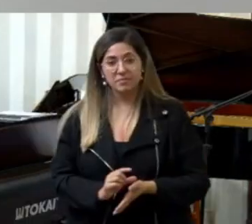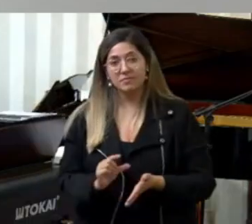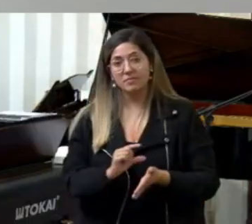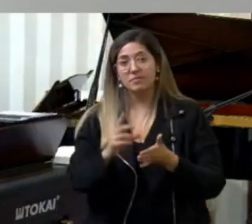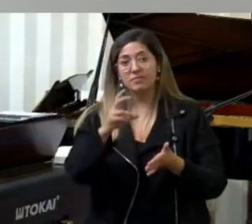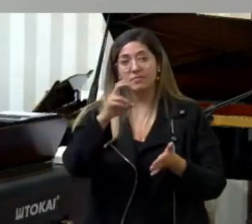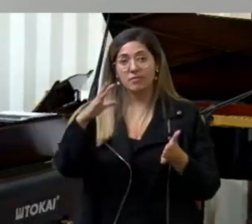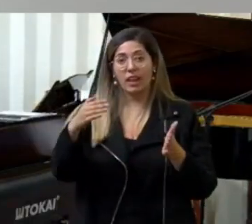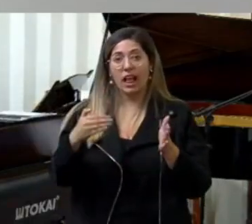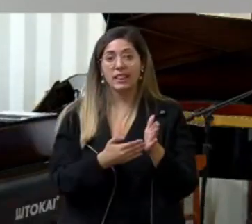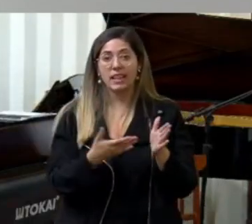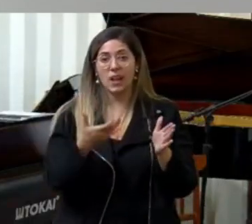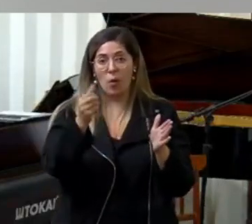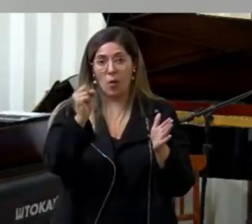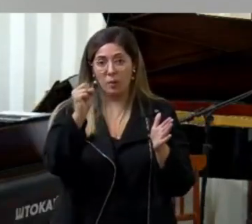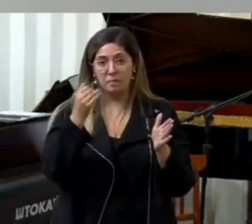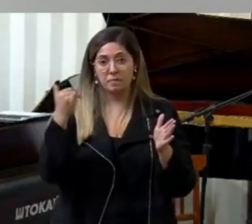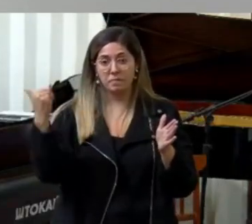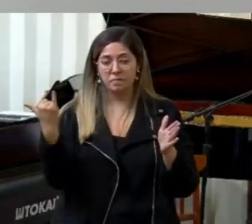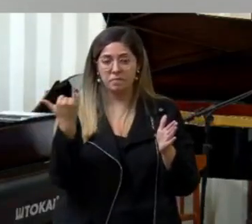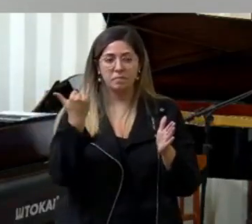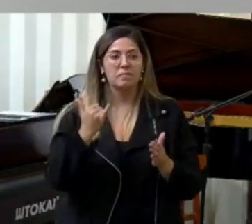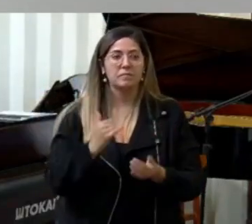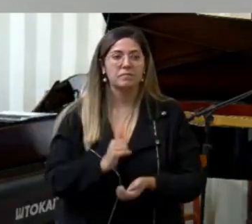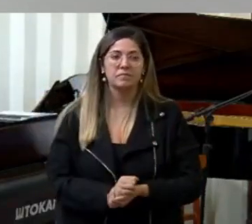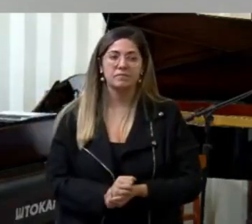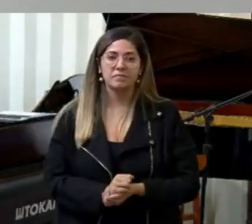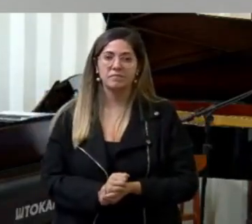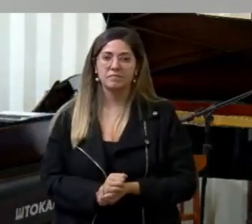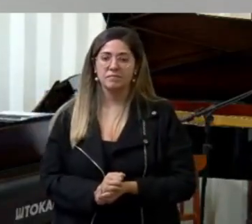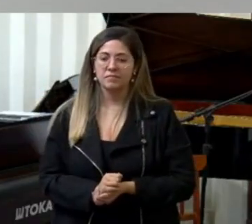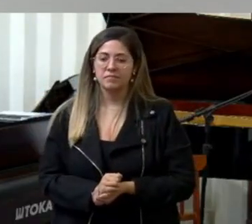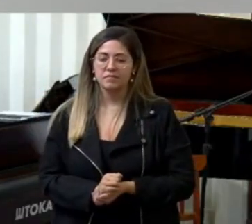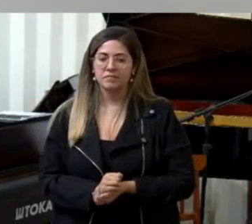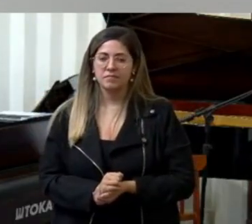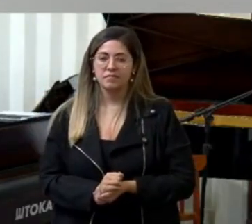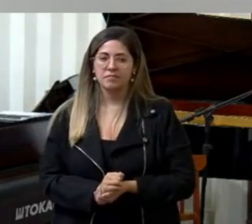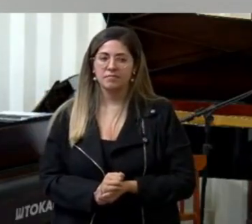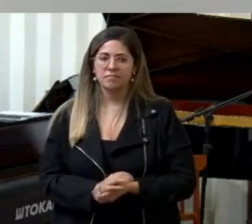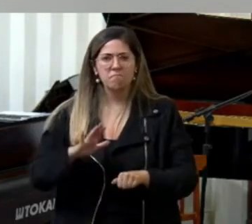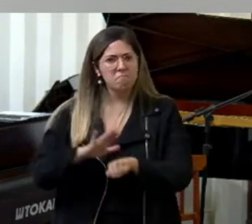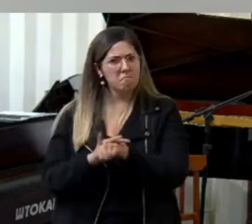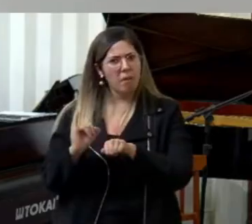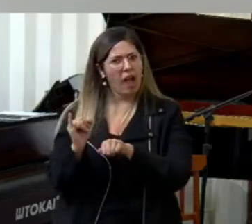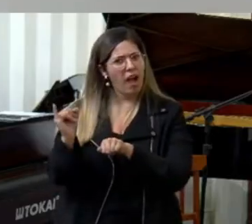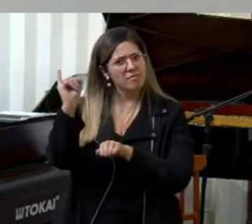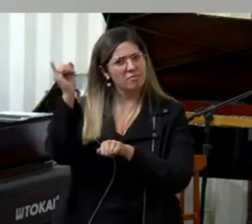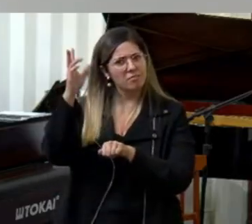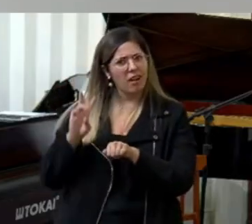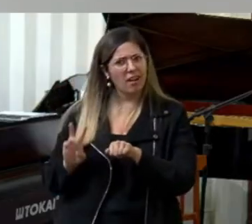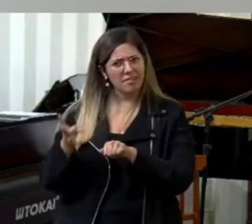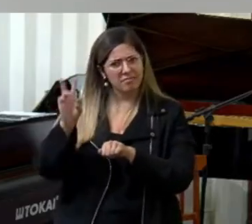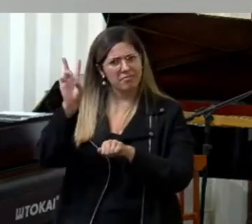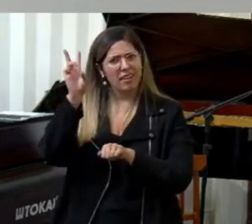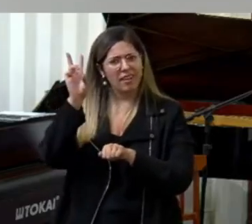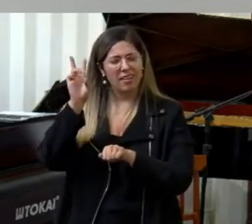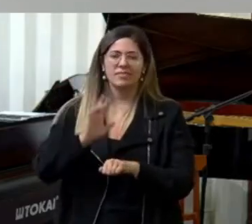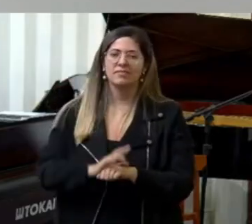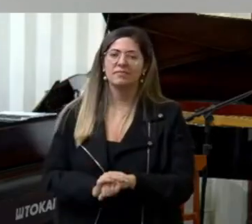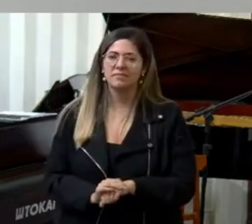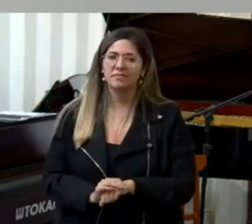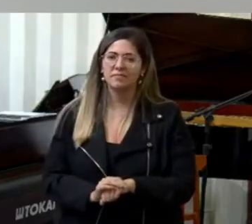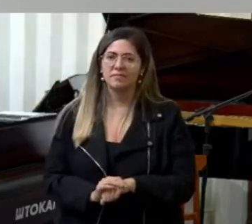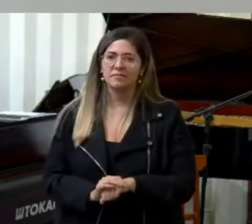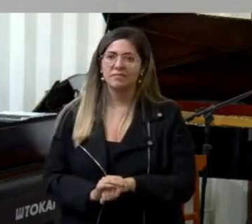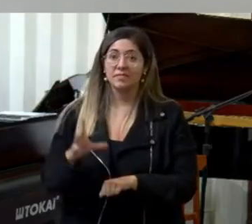ao versículo 8, porque Ele é o supremo valor, porque Ele é o bem maior, Ele